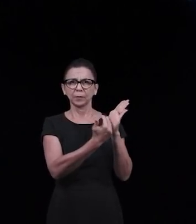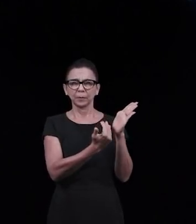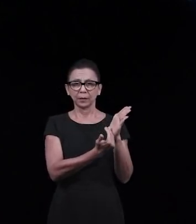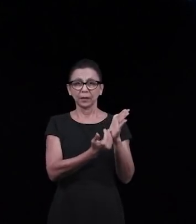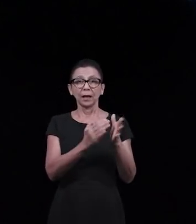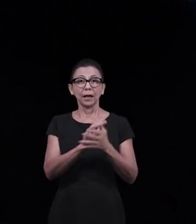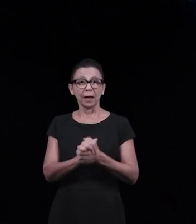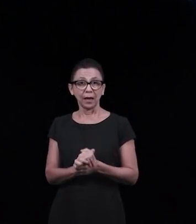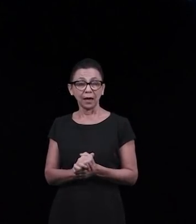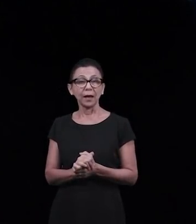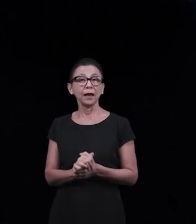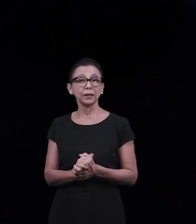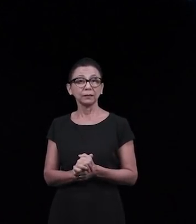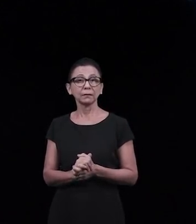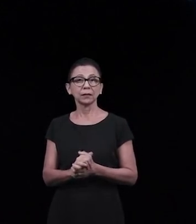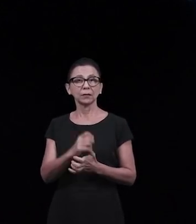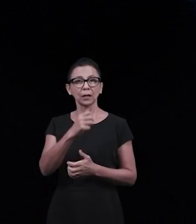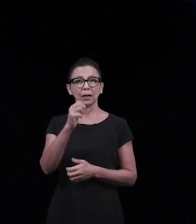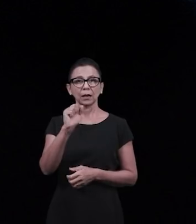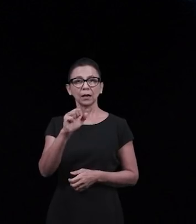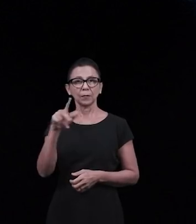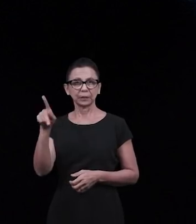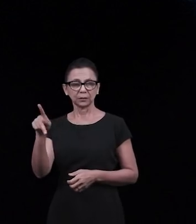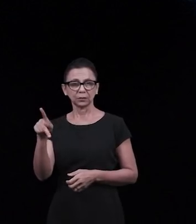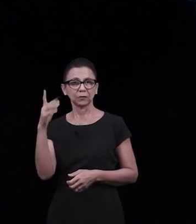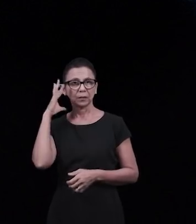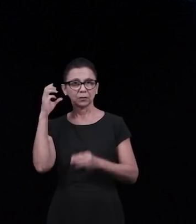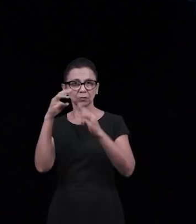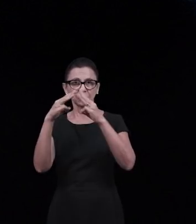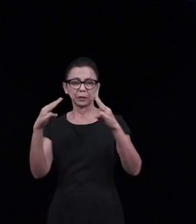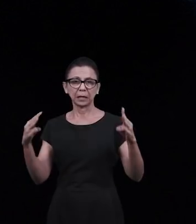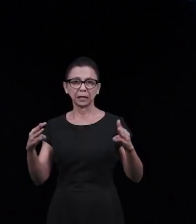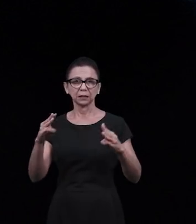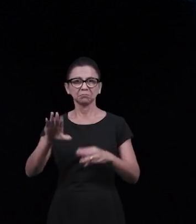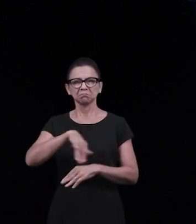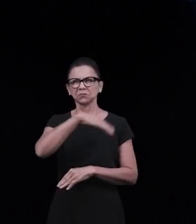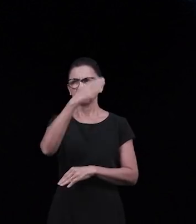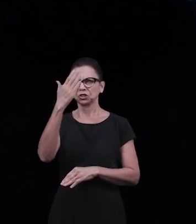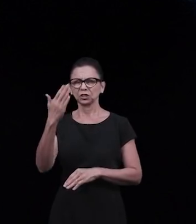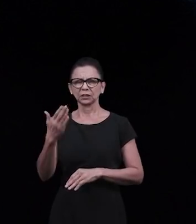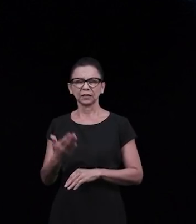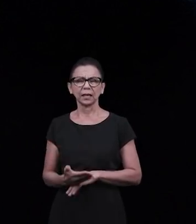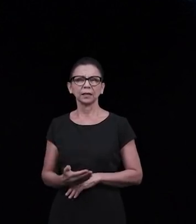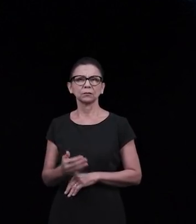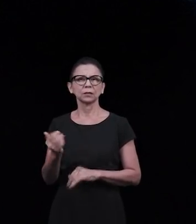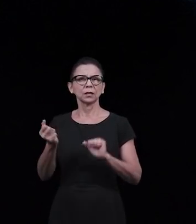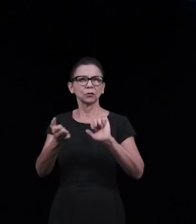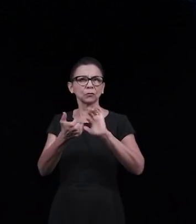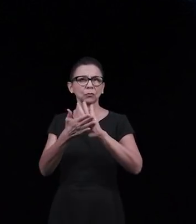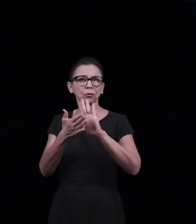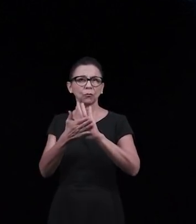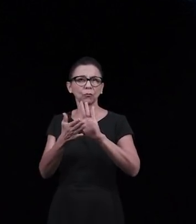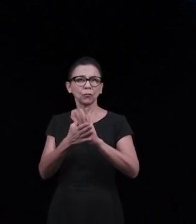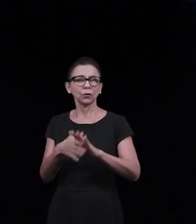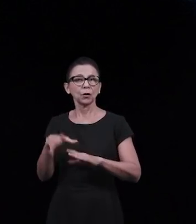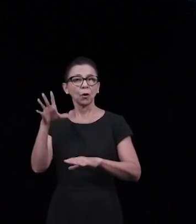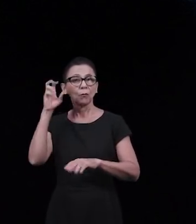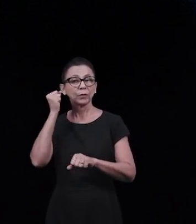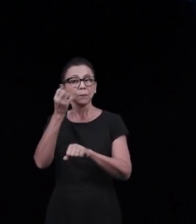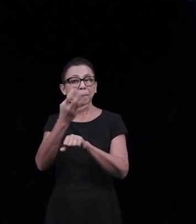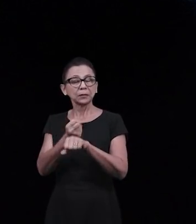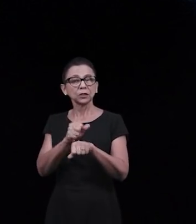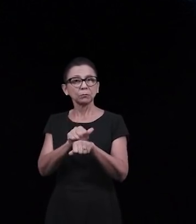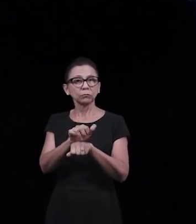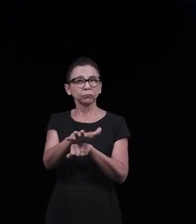Manaim você ainda pode ouvir louvores 24 horas por dia e também compartilhar os podcasts de mensagens. E